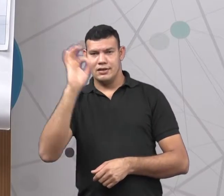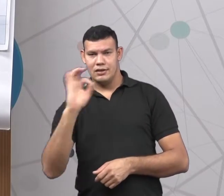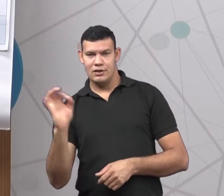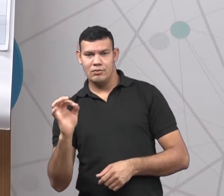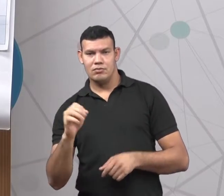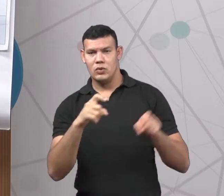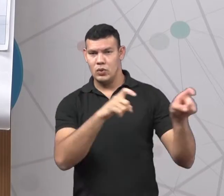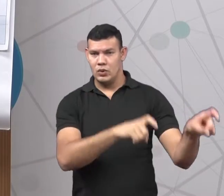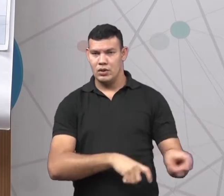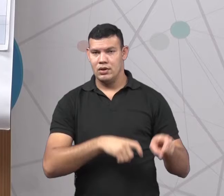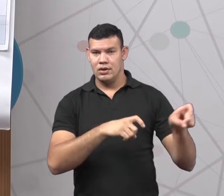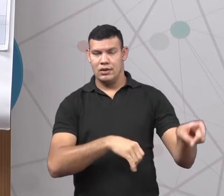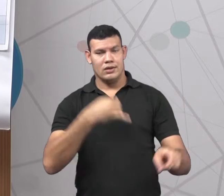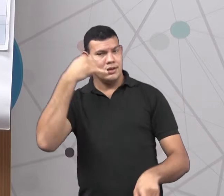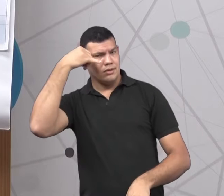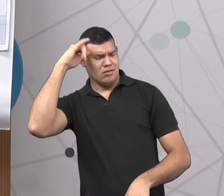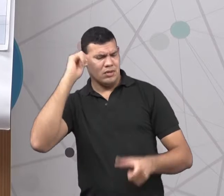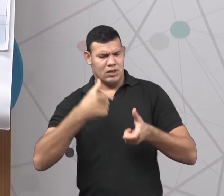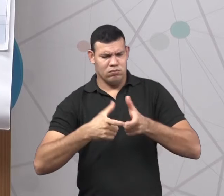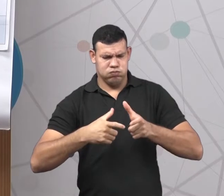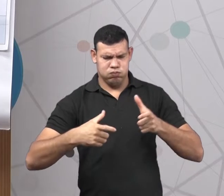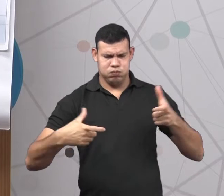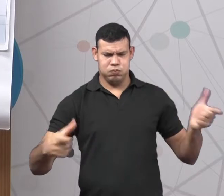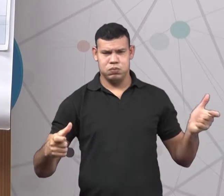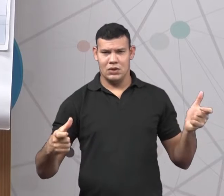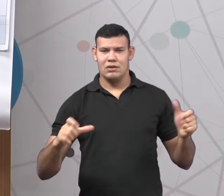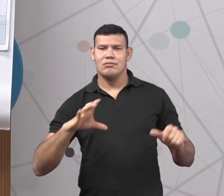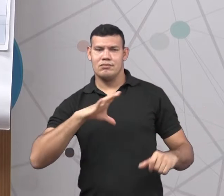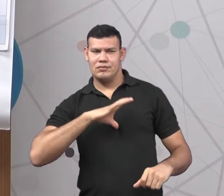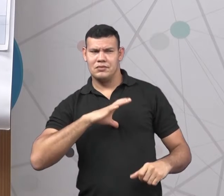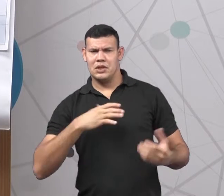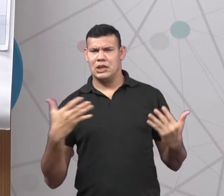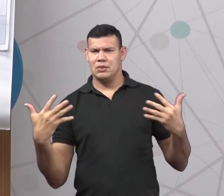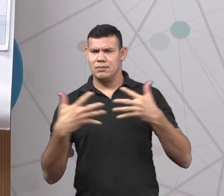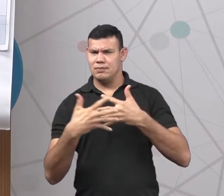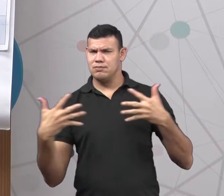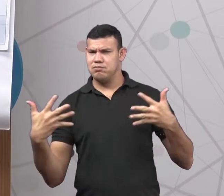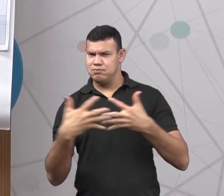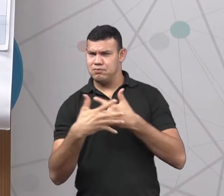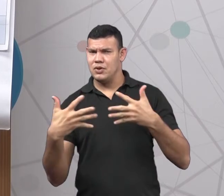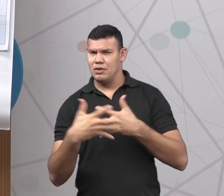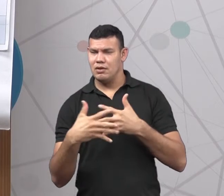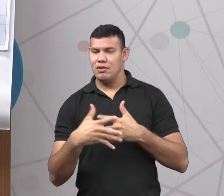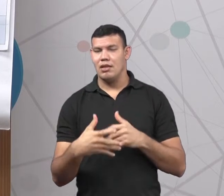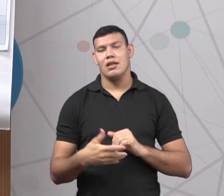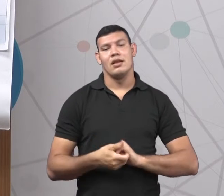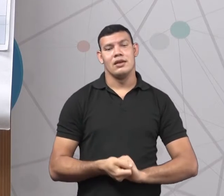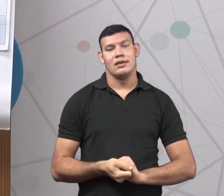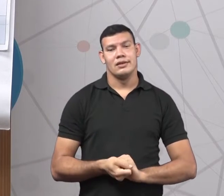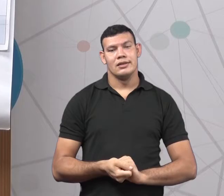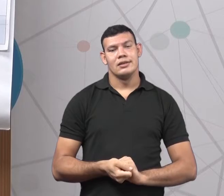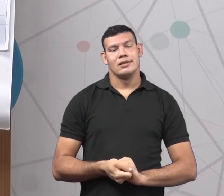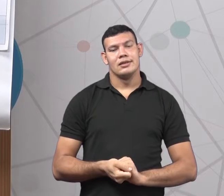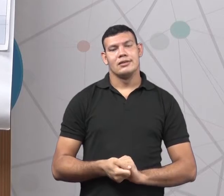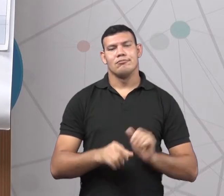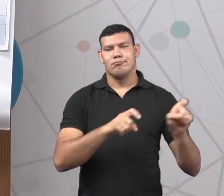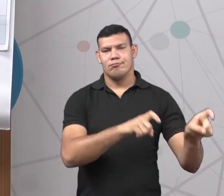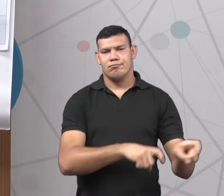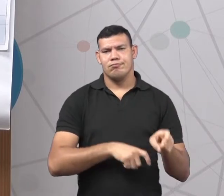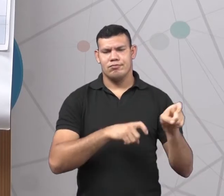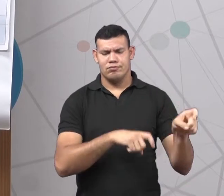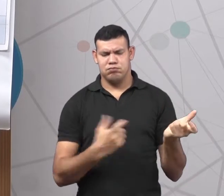maior parte está na zona urbana, nos grandes centros urbanos. E uma outra parte está na zona